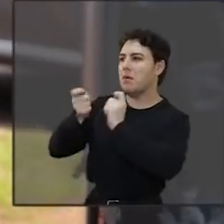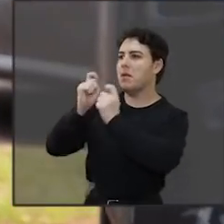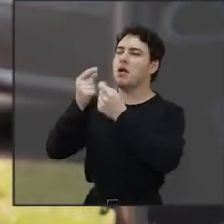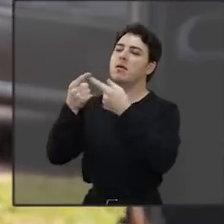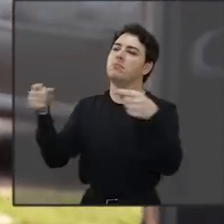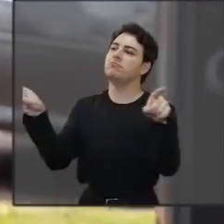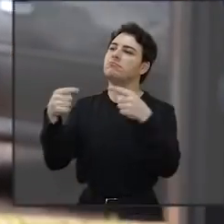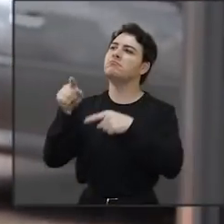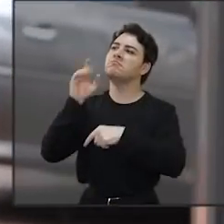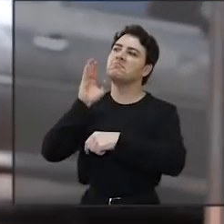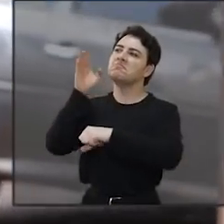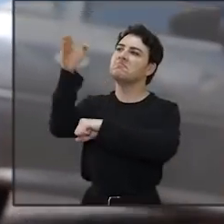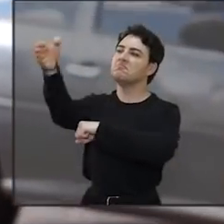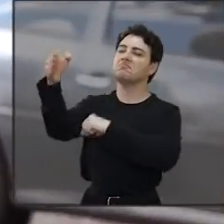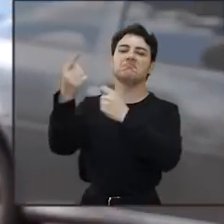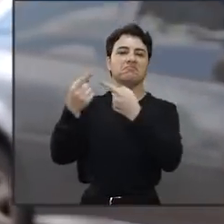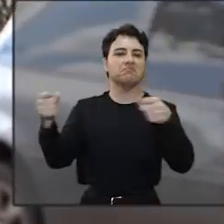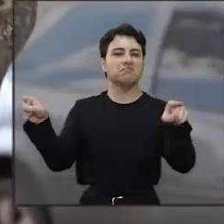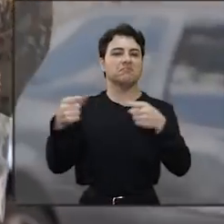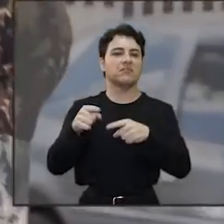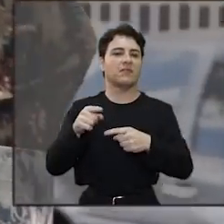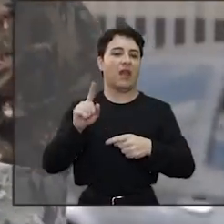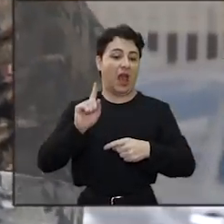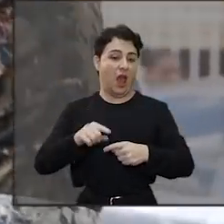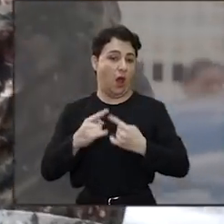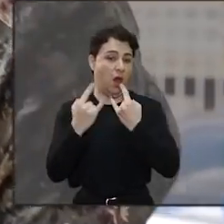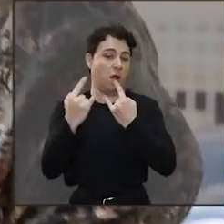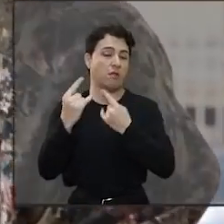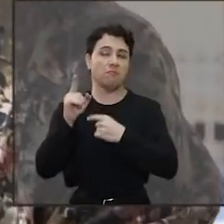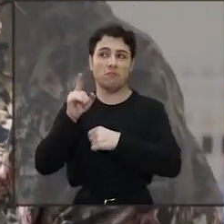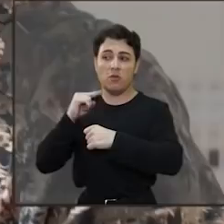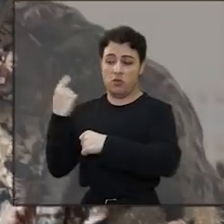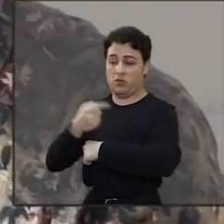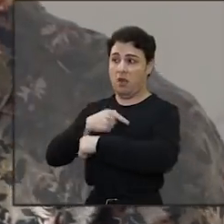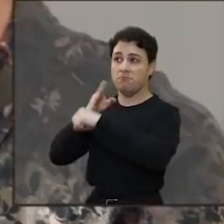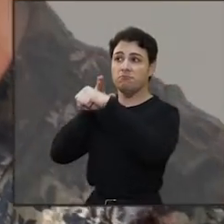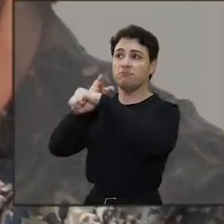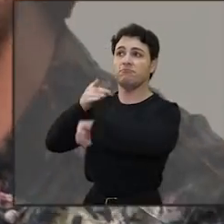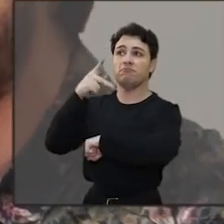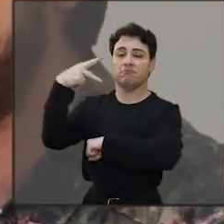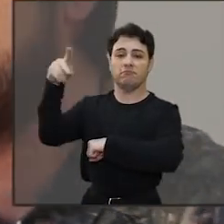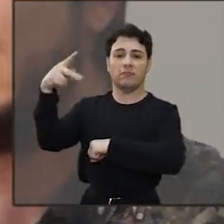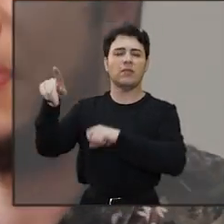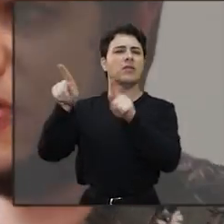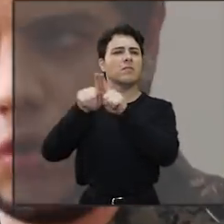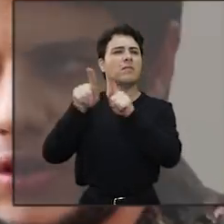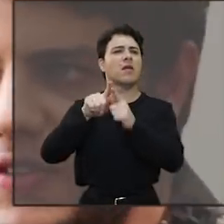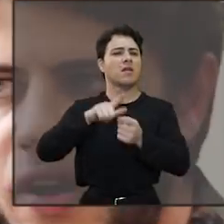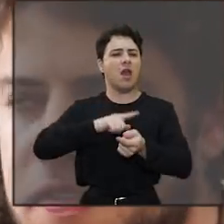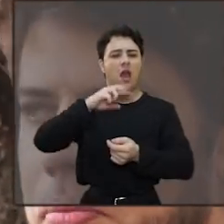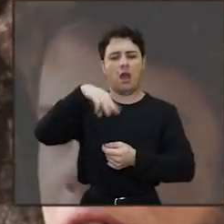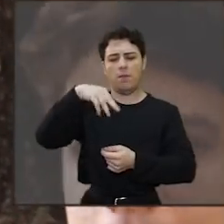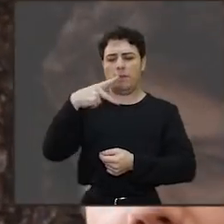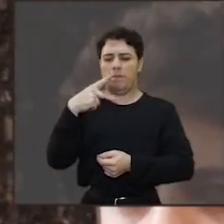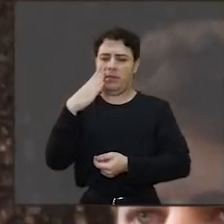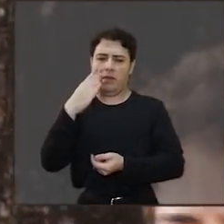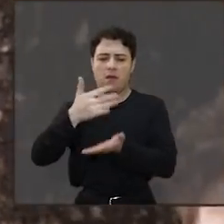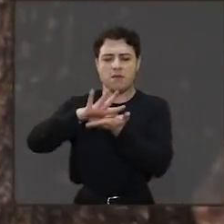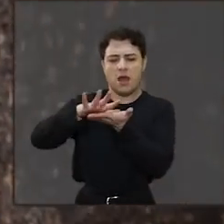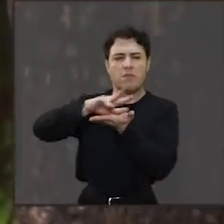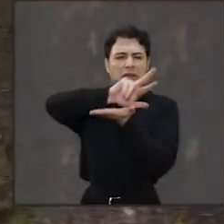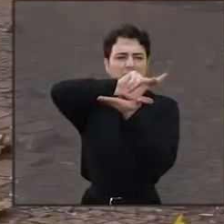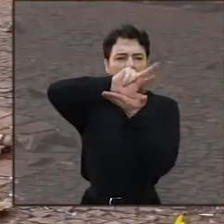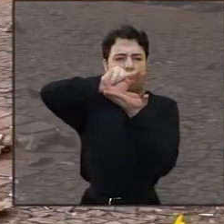dos lugares que ainda abre muito espaço para a cena underground, para a cena do rock, principalmente aqui na cidade, mas de outras áreas também,